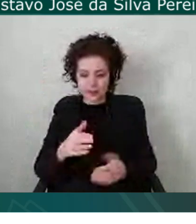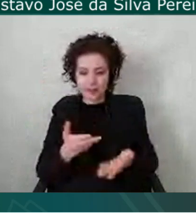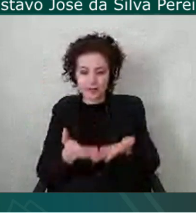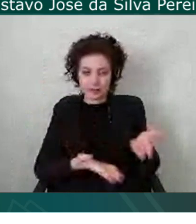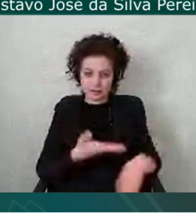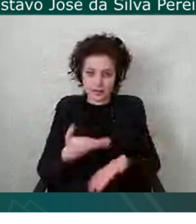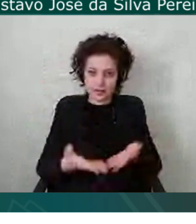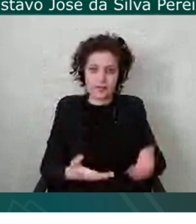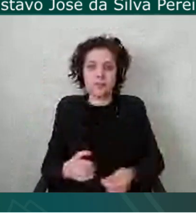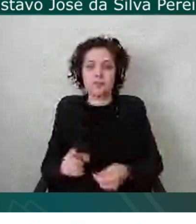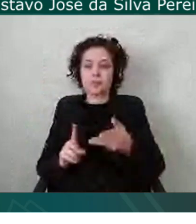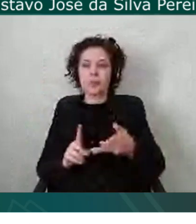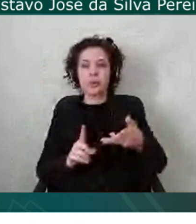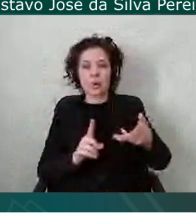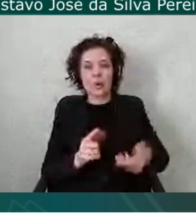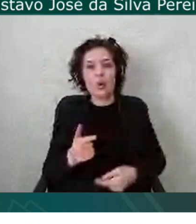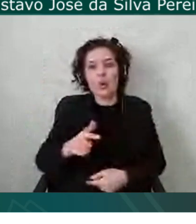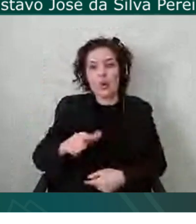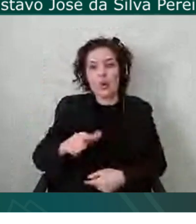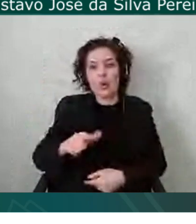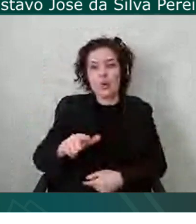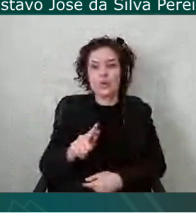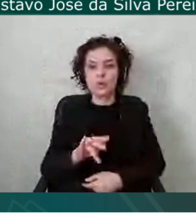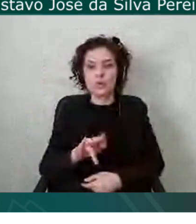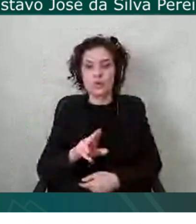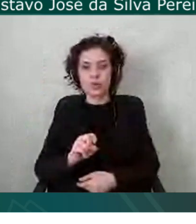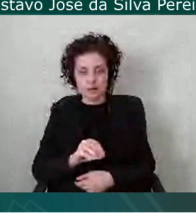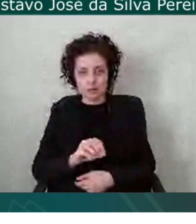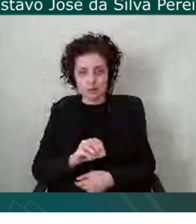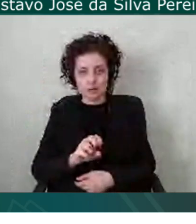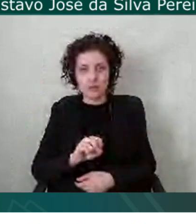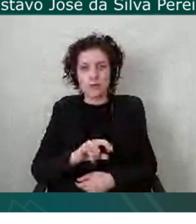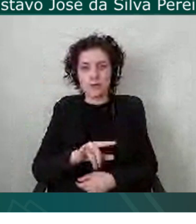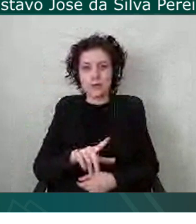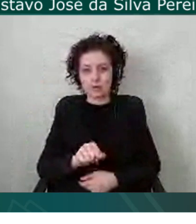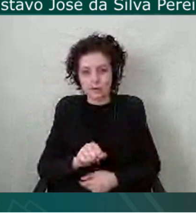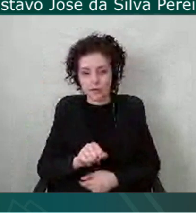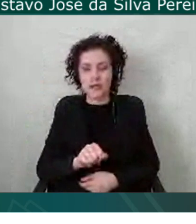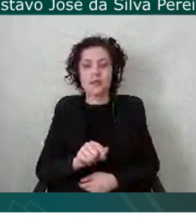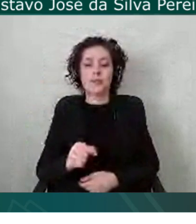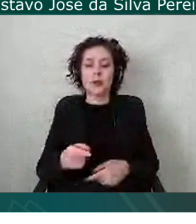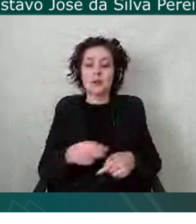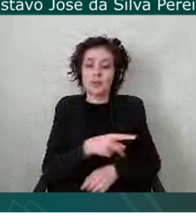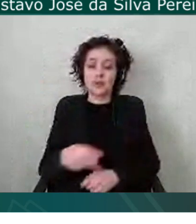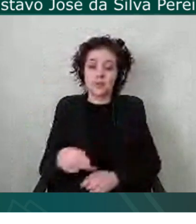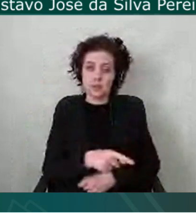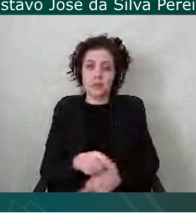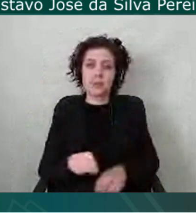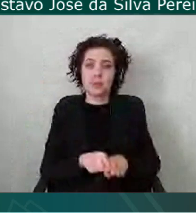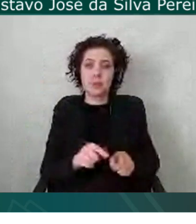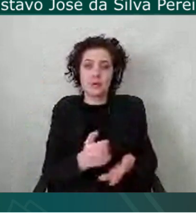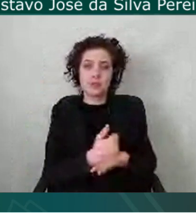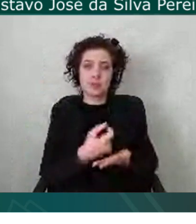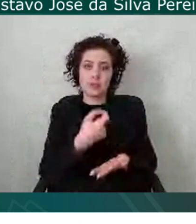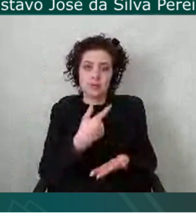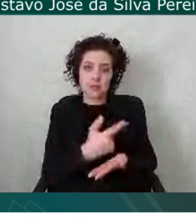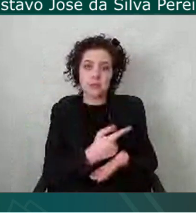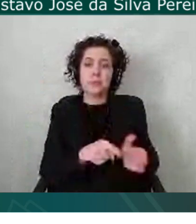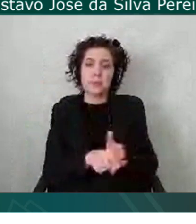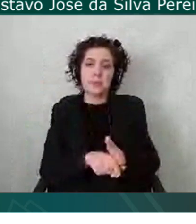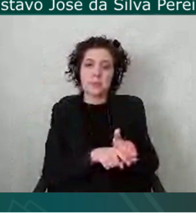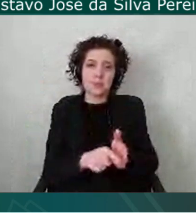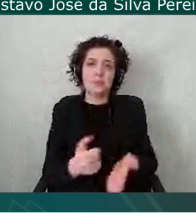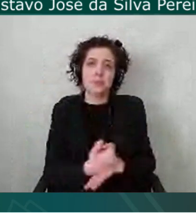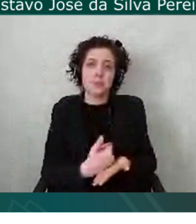professor Gustavo José Silva Pereira, que é professor adjunto do Departamento de Farmacologia da Escola Paulista de Medicina,